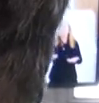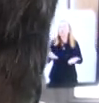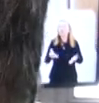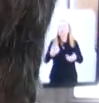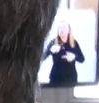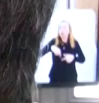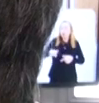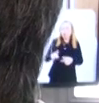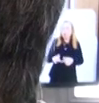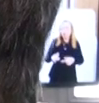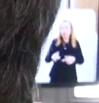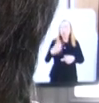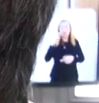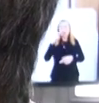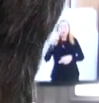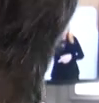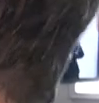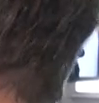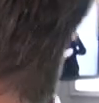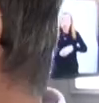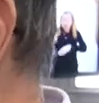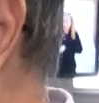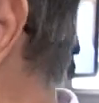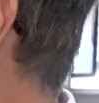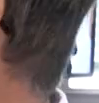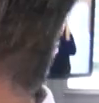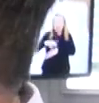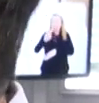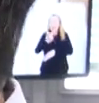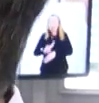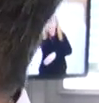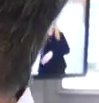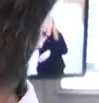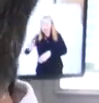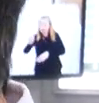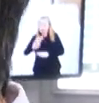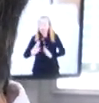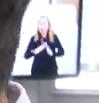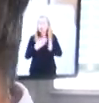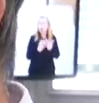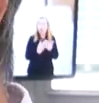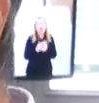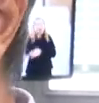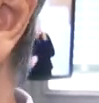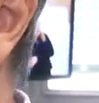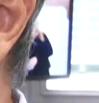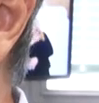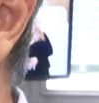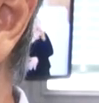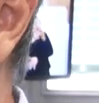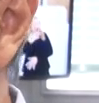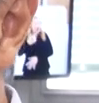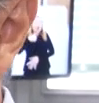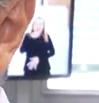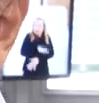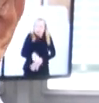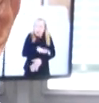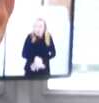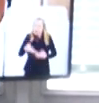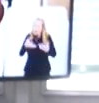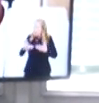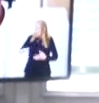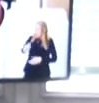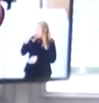essa lei foi aprovada com transparência não houve os acréscimos superficiais de receita que mostram esse desafio